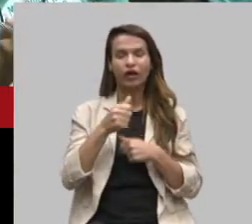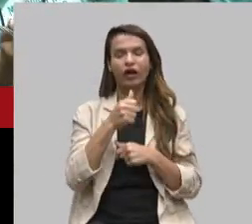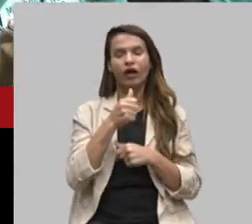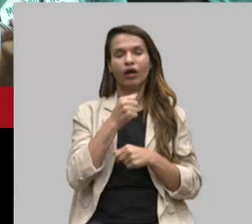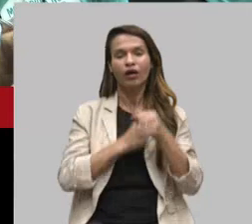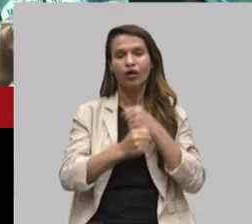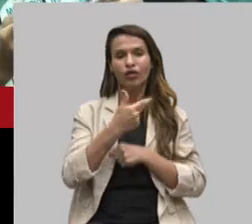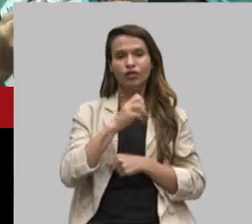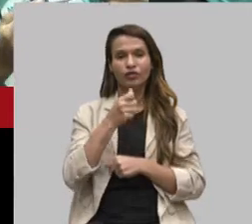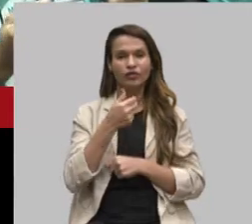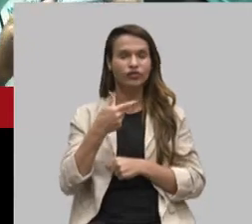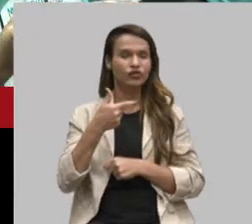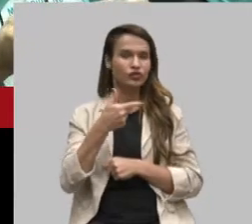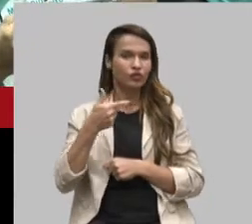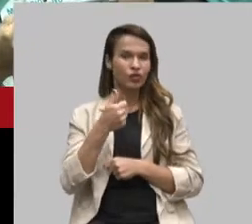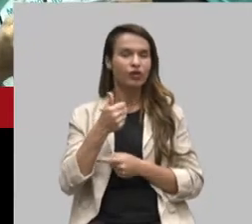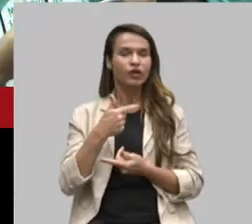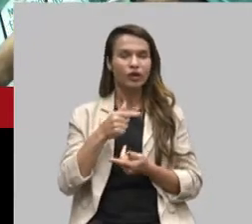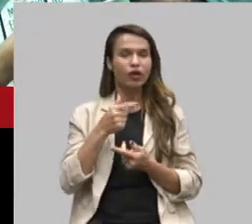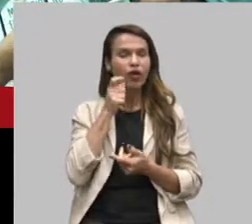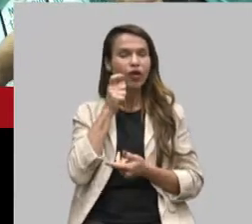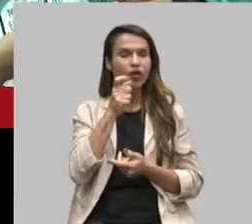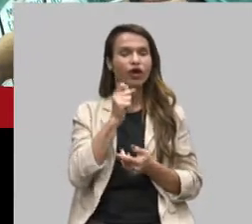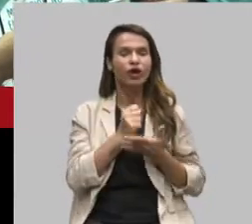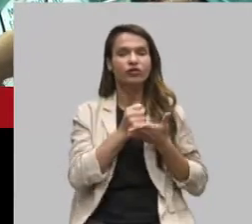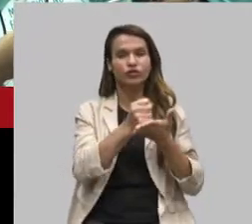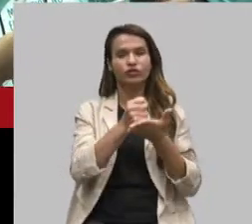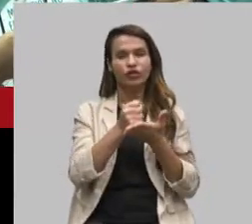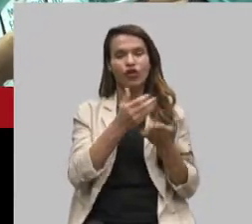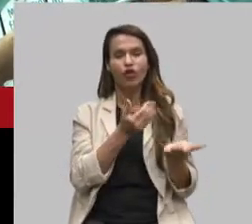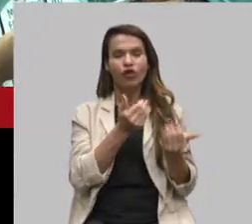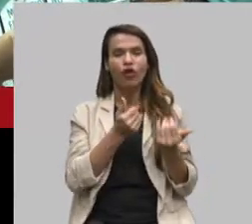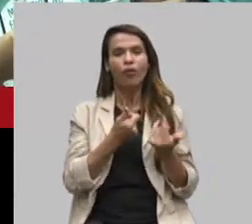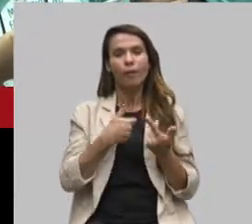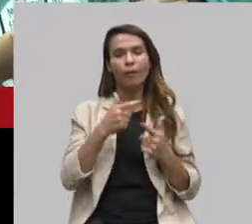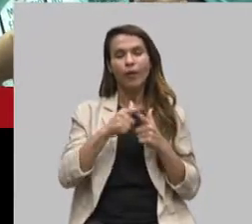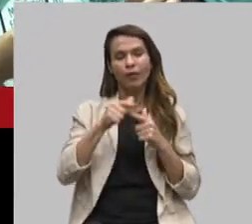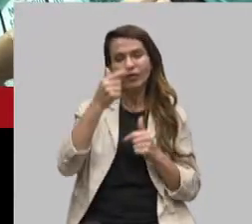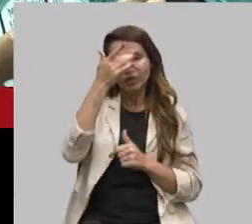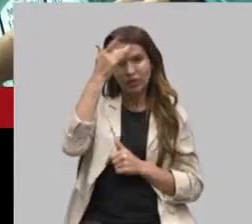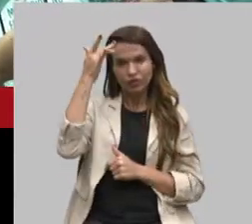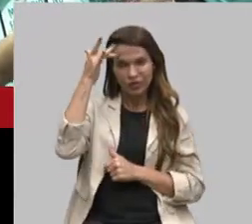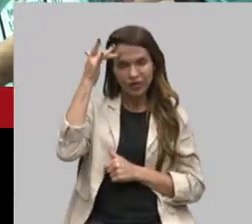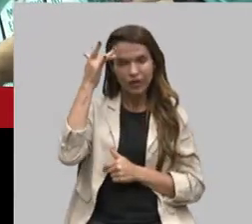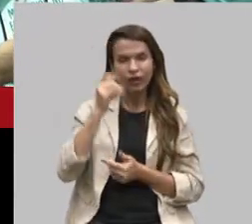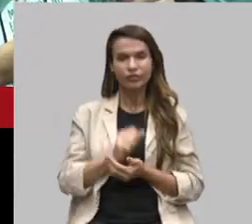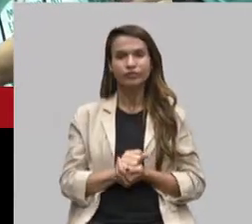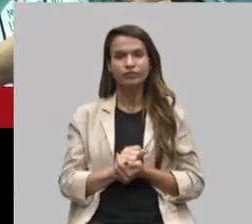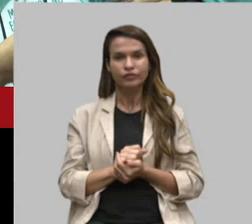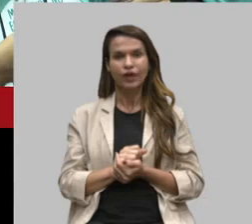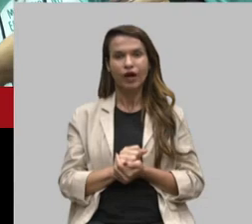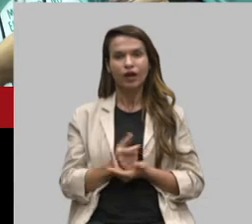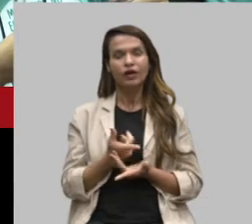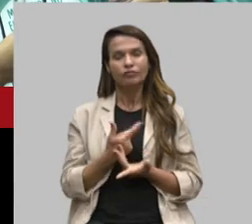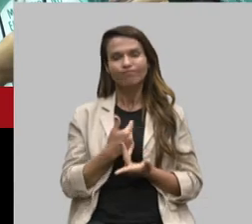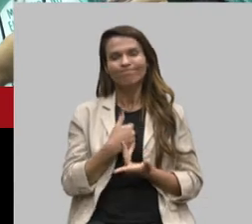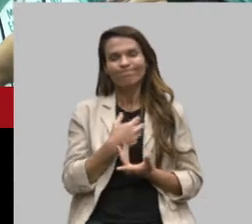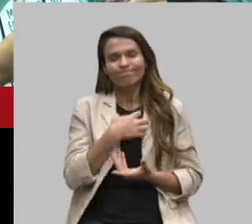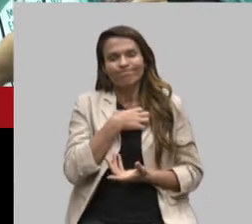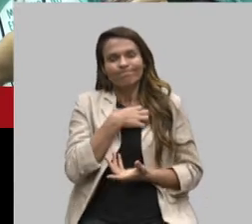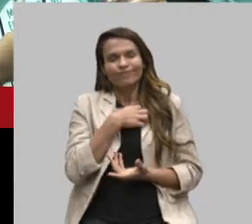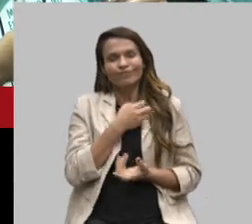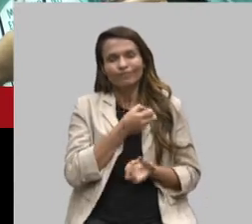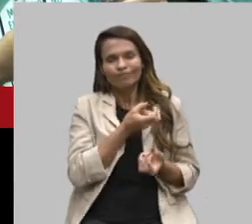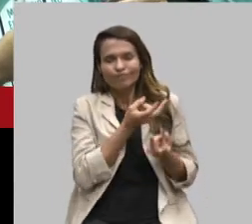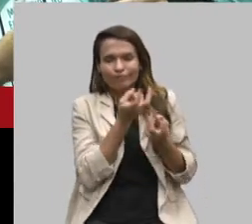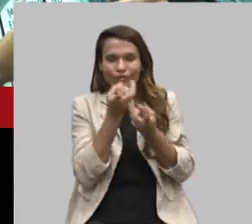tem o interesse justamente de ajudar os jovens com problemas de saúde mental então É de partir o coração infelizmente ver tantos jovens assim